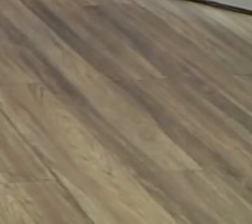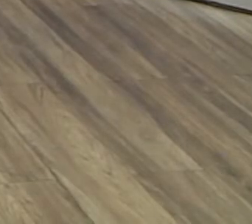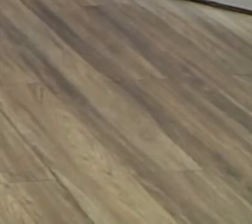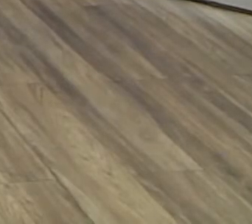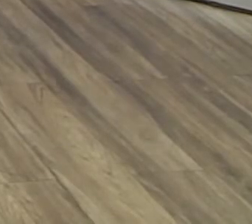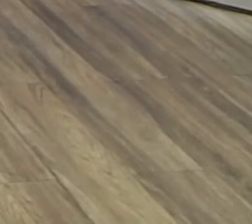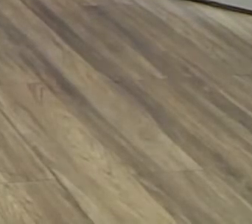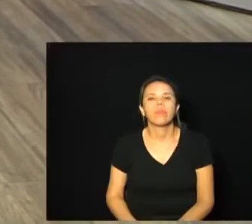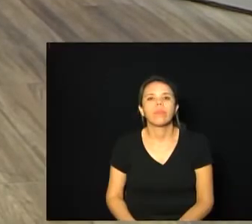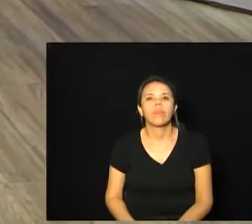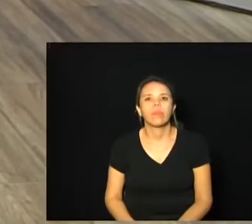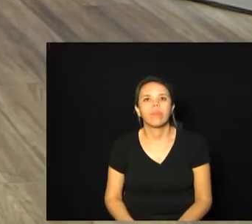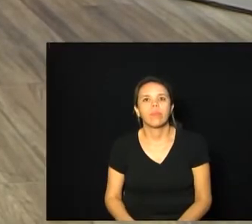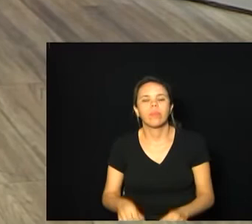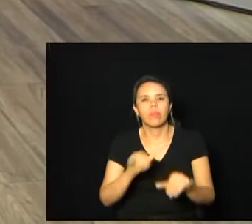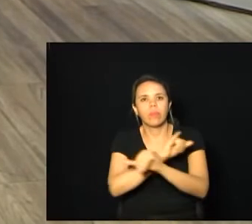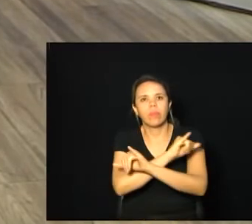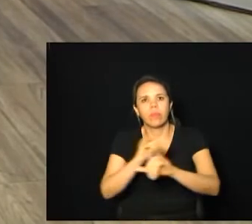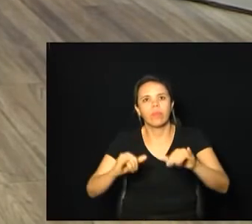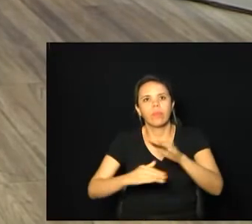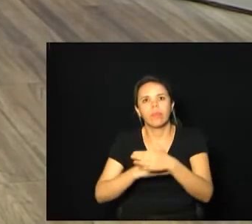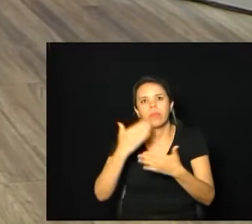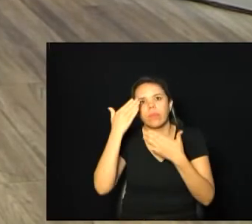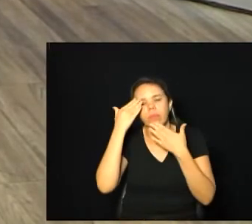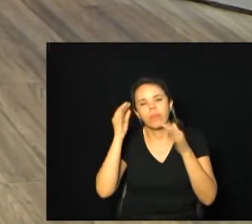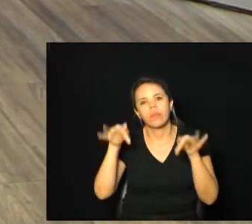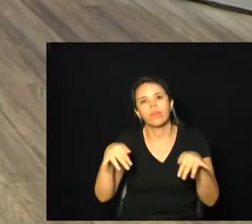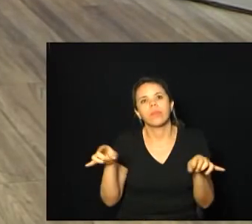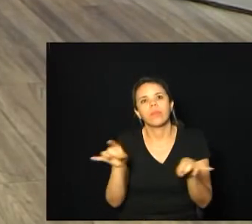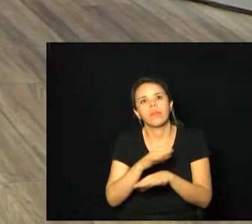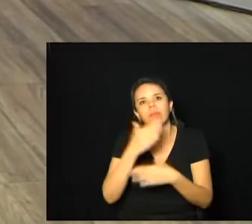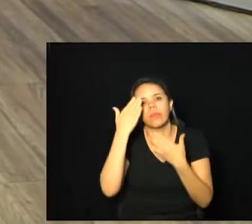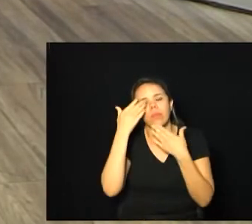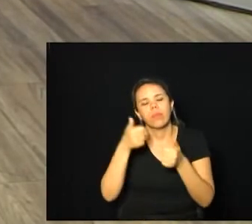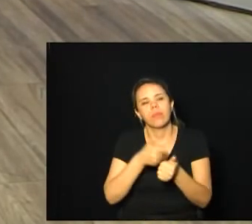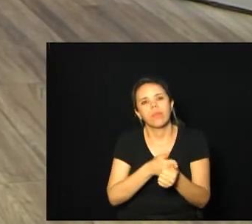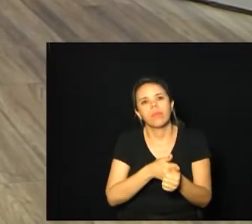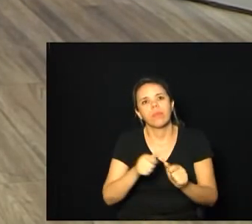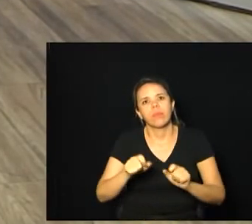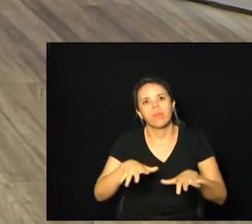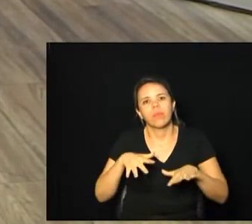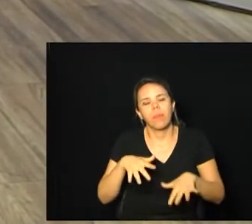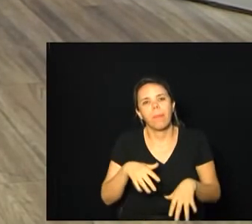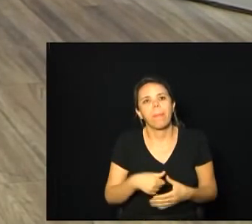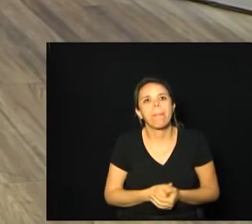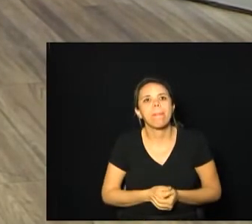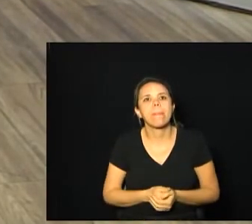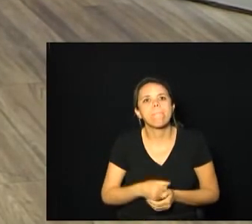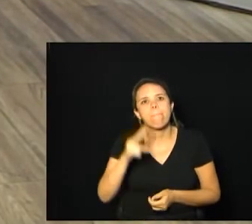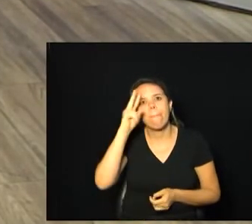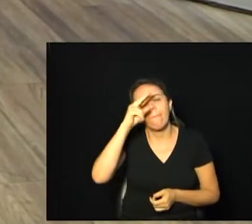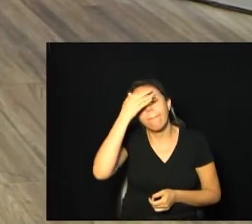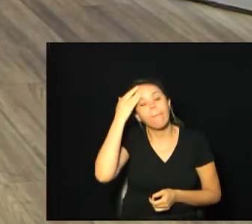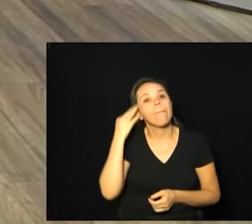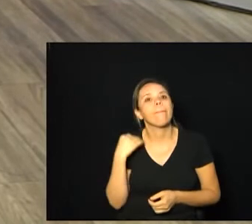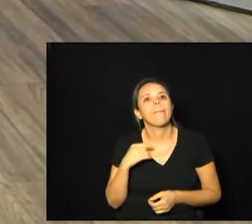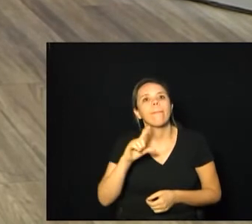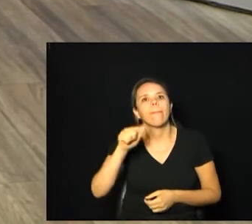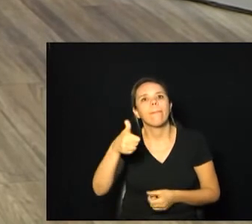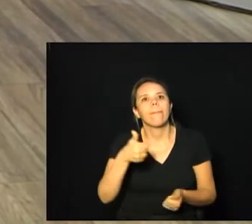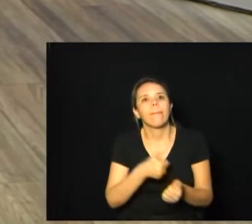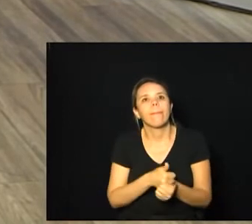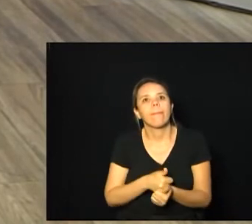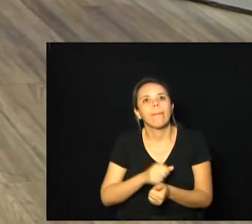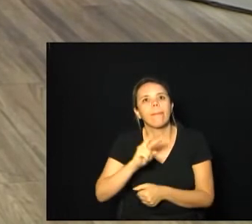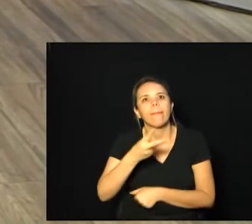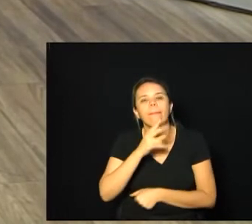E o Câmara Notícia fica por aqui. Muito obrigado pela sua companhia, pela sua audiência. Lembrando, que daqui a pouco,